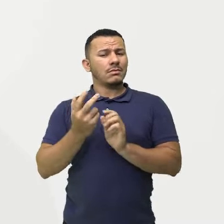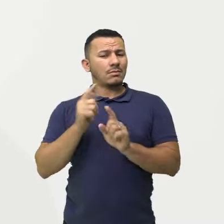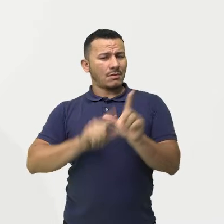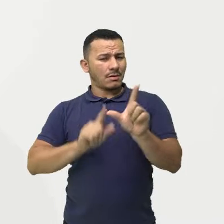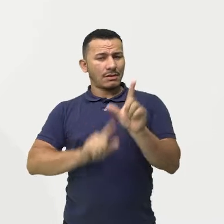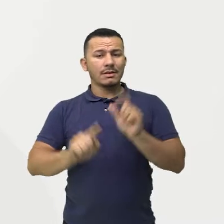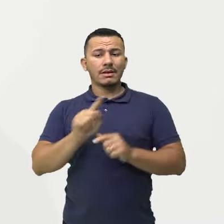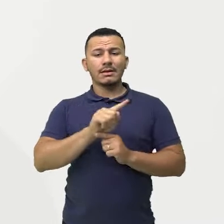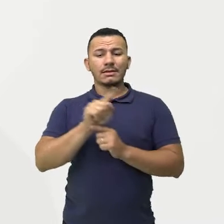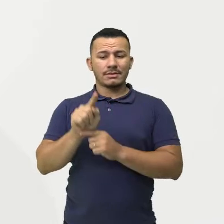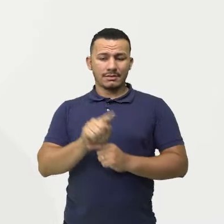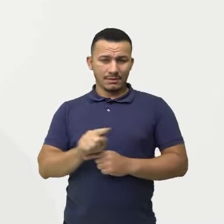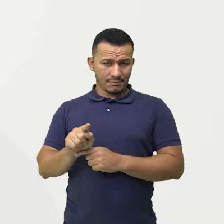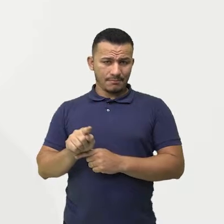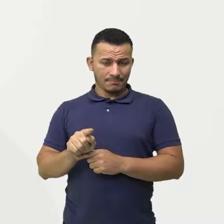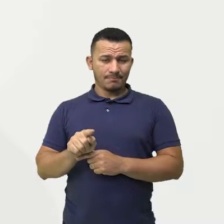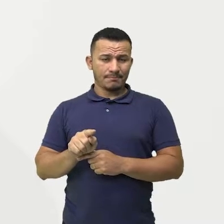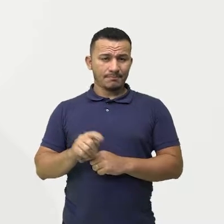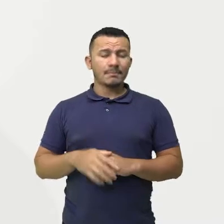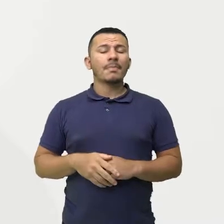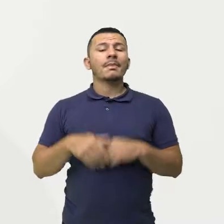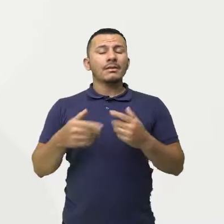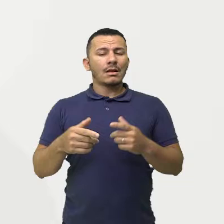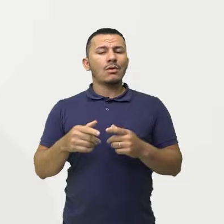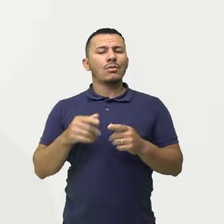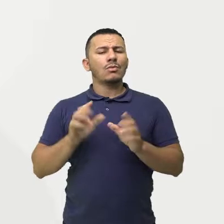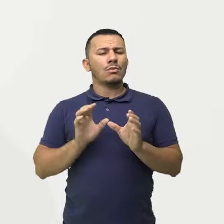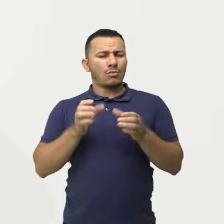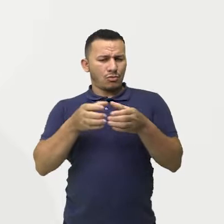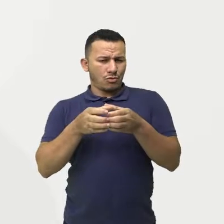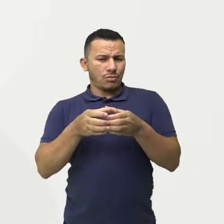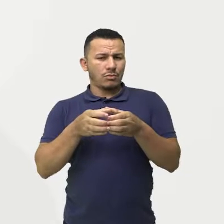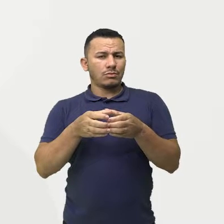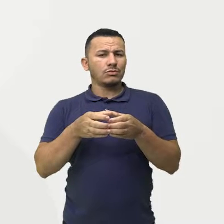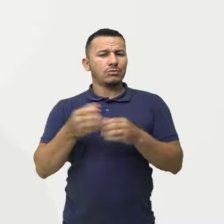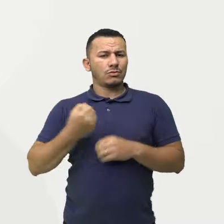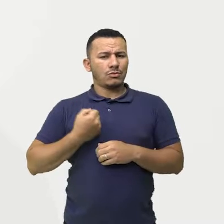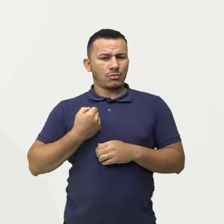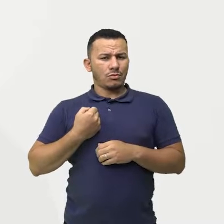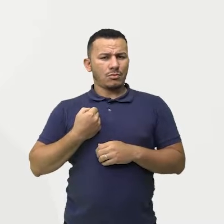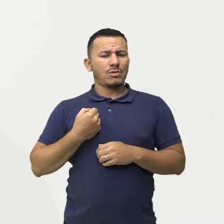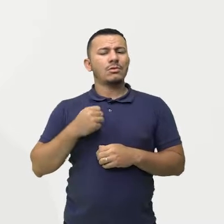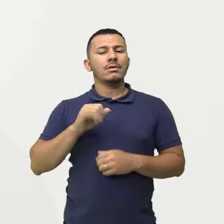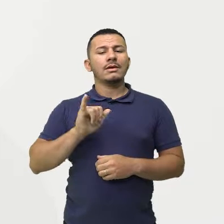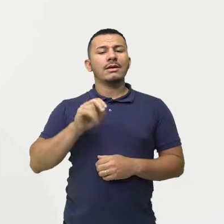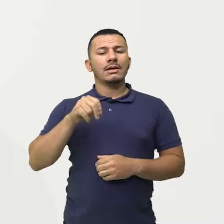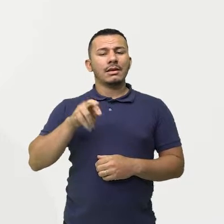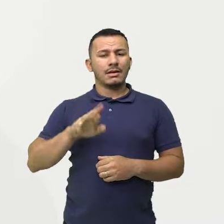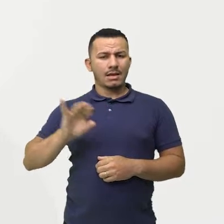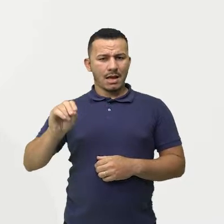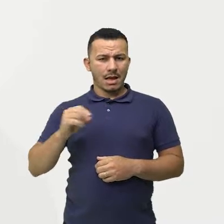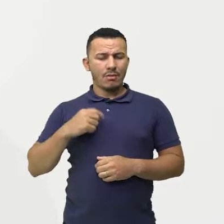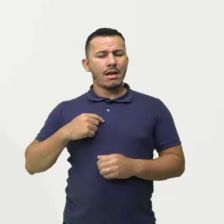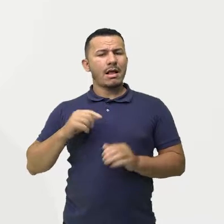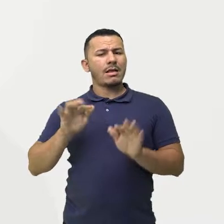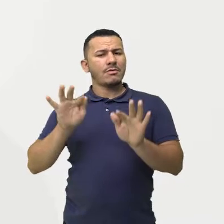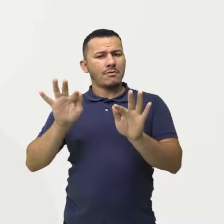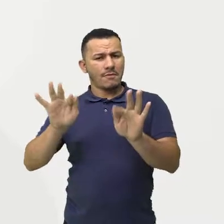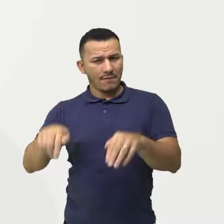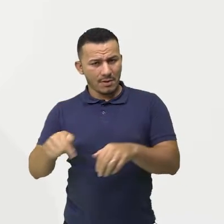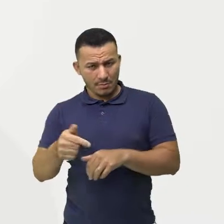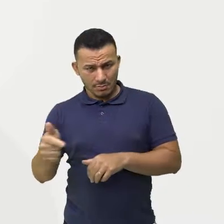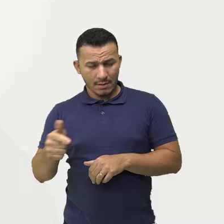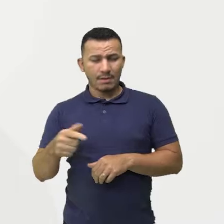Olha só. Então, o conjunto dos números inteiros ele é infinito e pode ser representado da